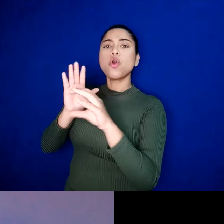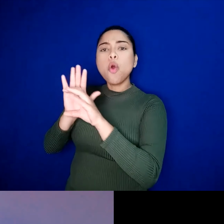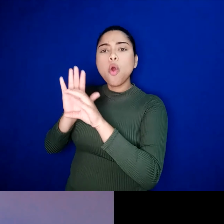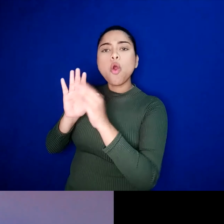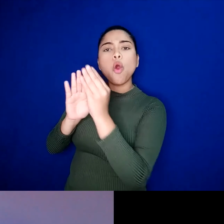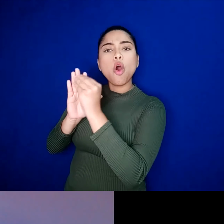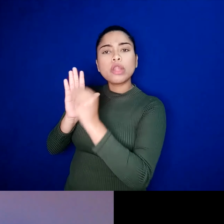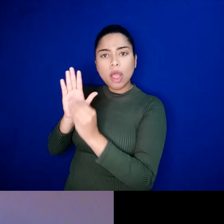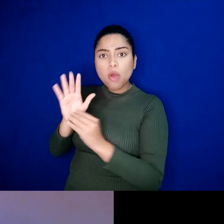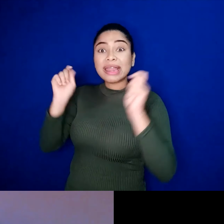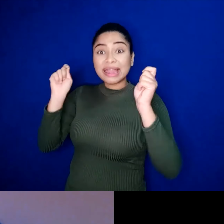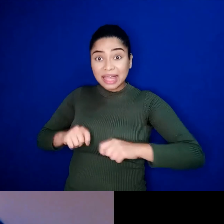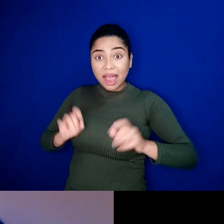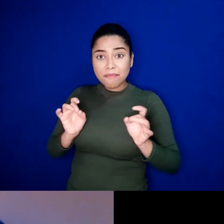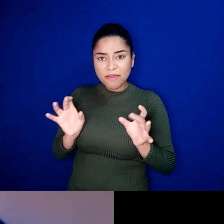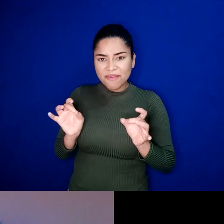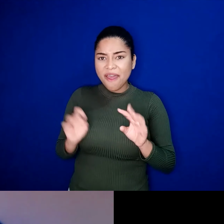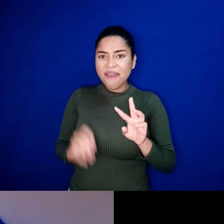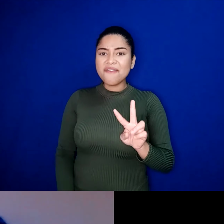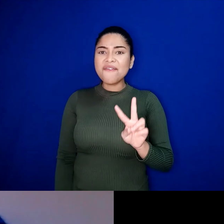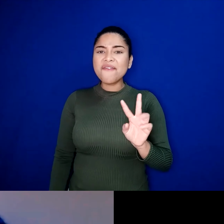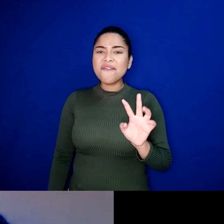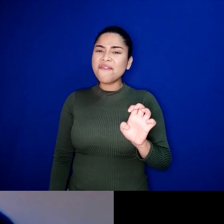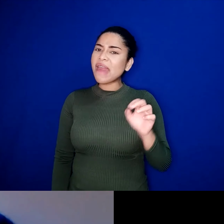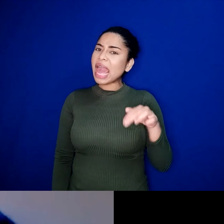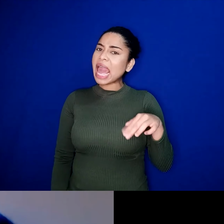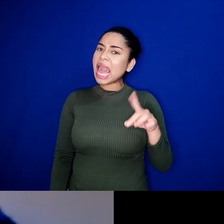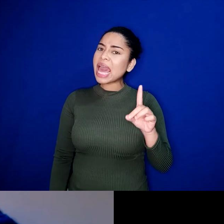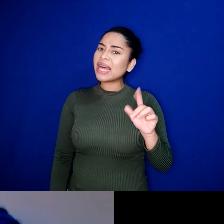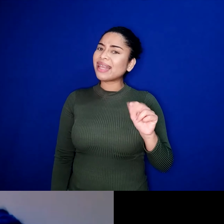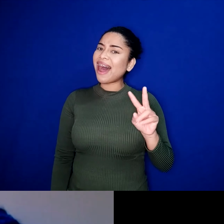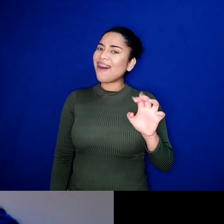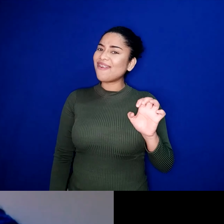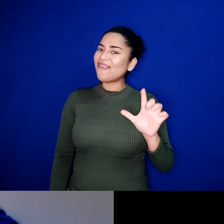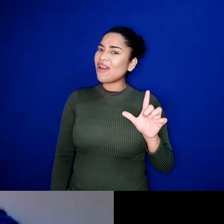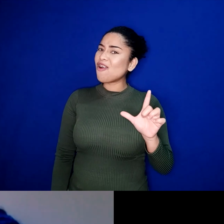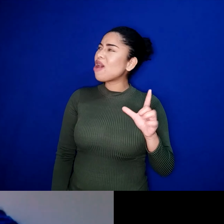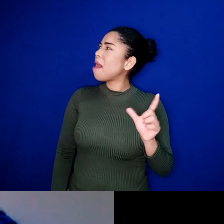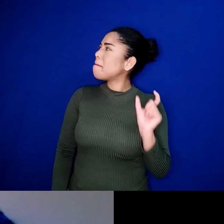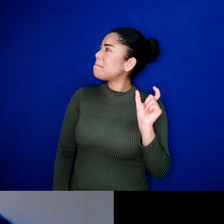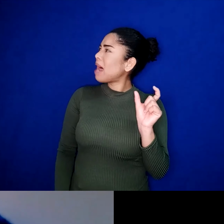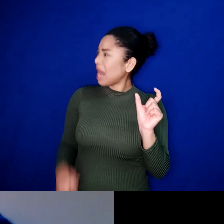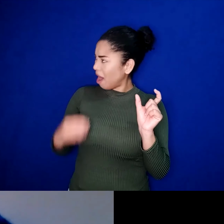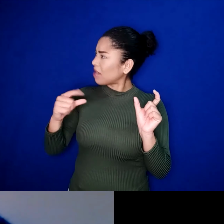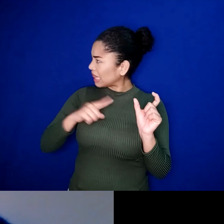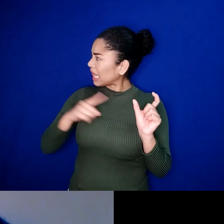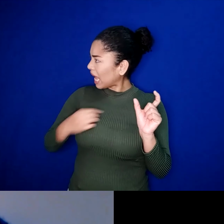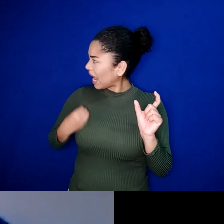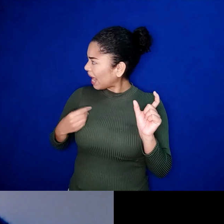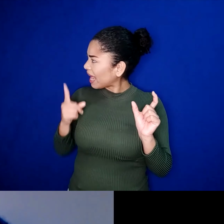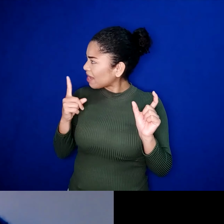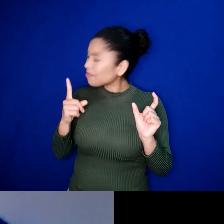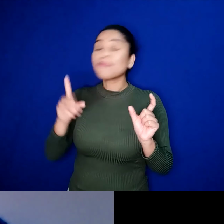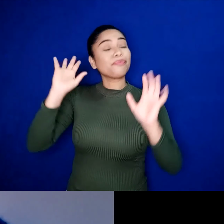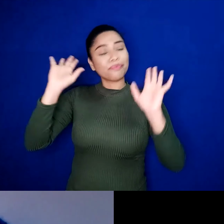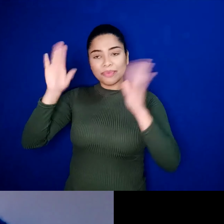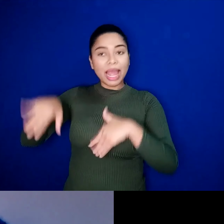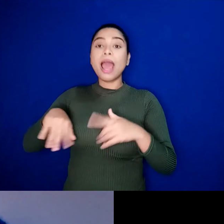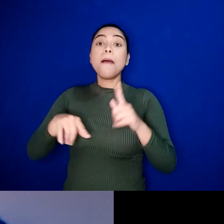vendável nem sei se essa palavra existe mas eu acho que vocês entenderam o que eu quis dizer é a partir daí você